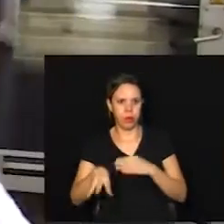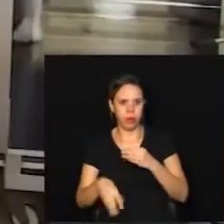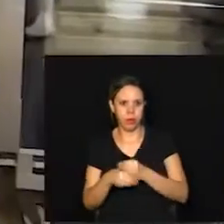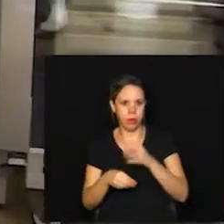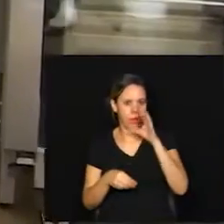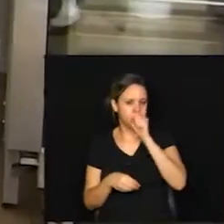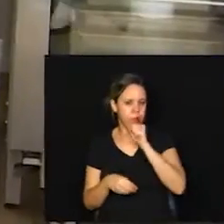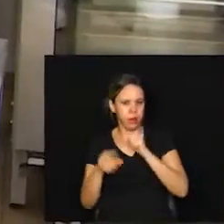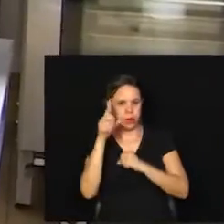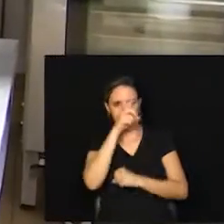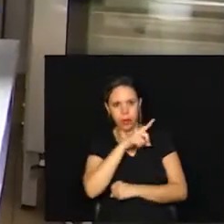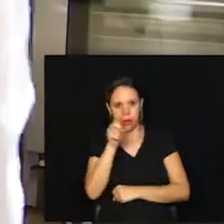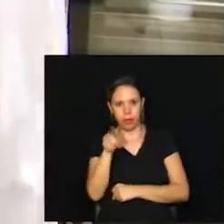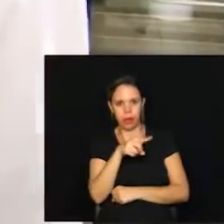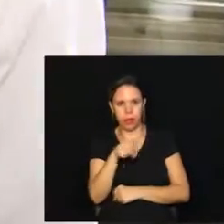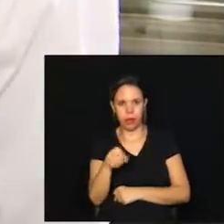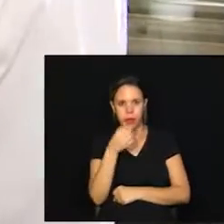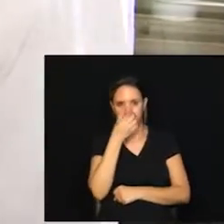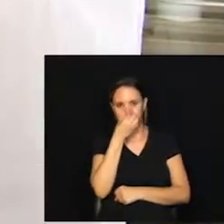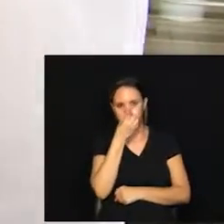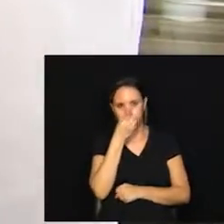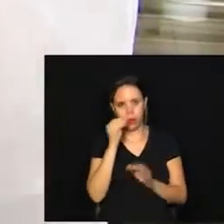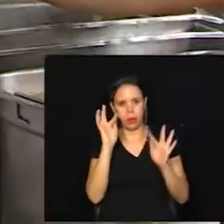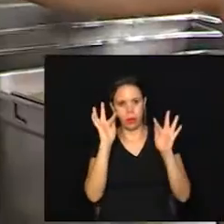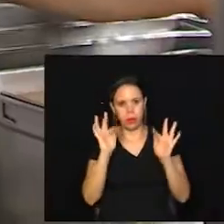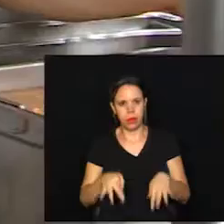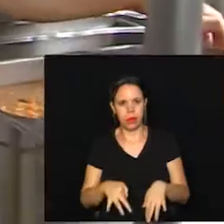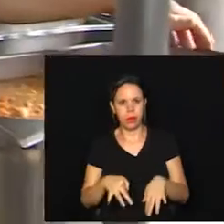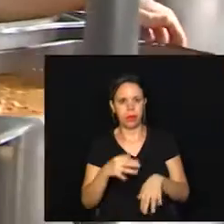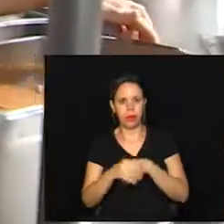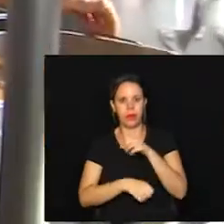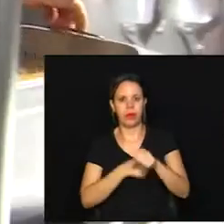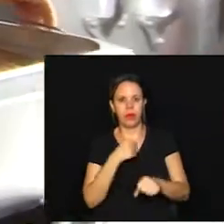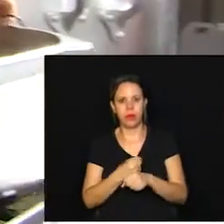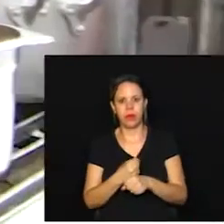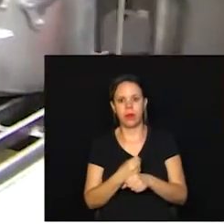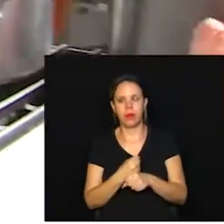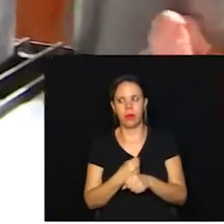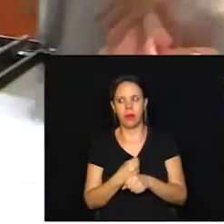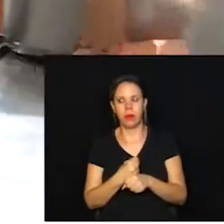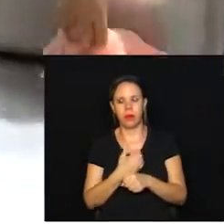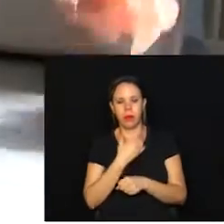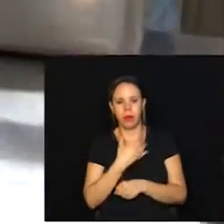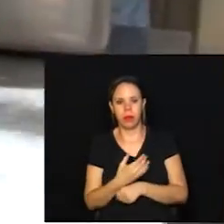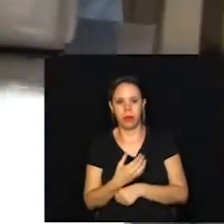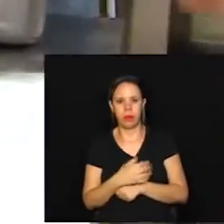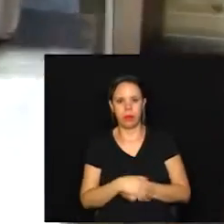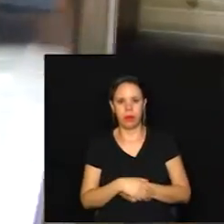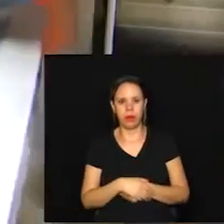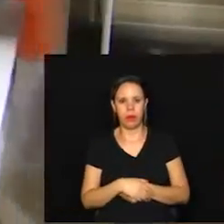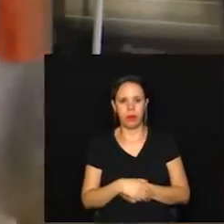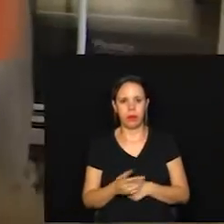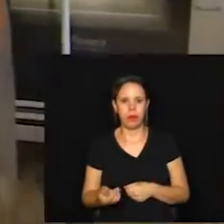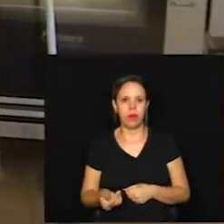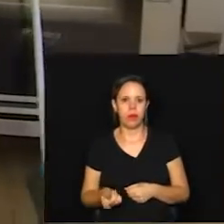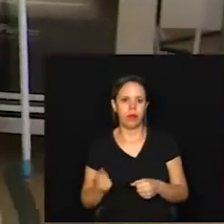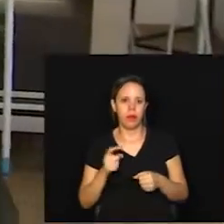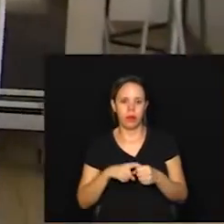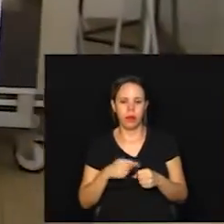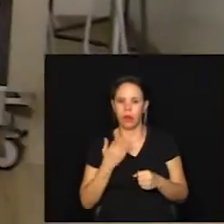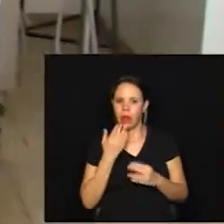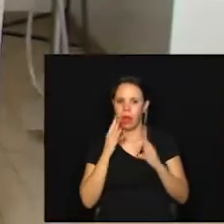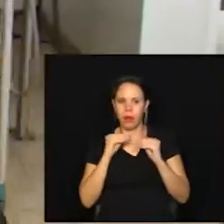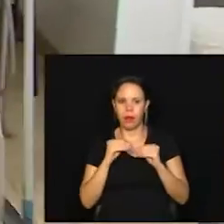sábado, domingo e feriado. No final, mais ou menos, do ano de dezembro, cortou o jantar e os